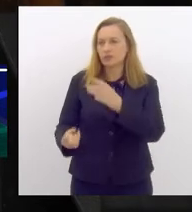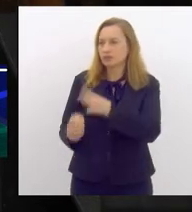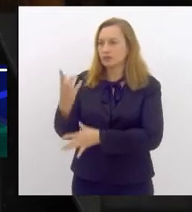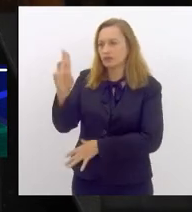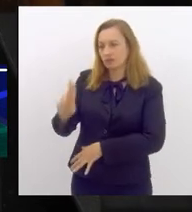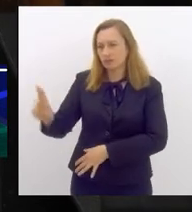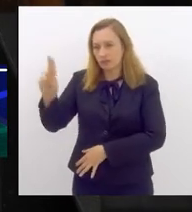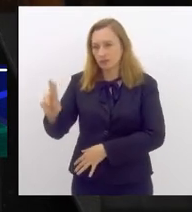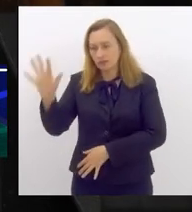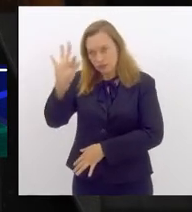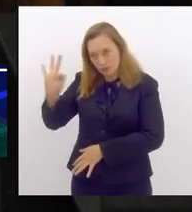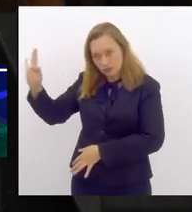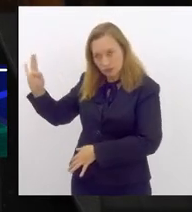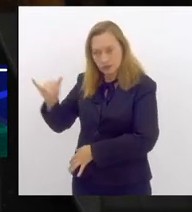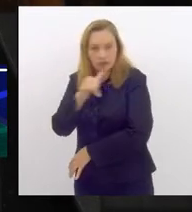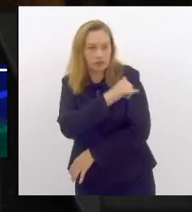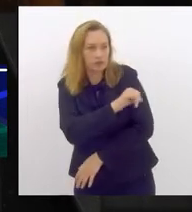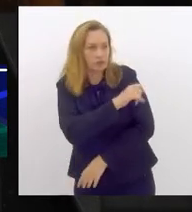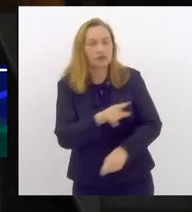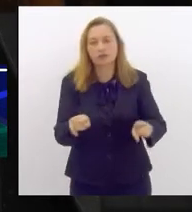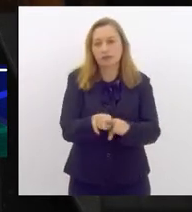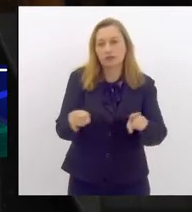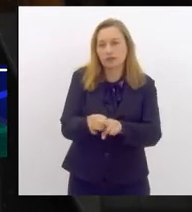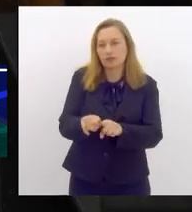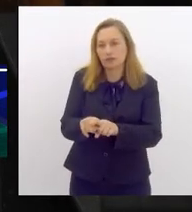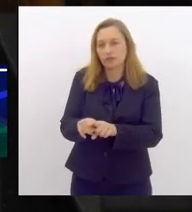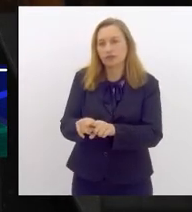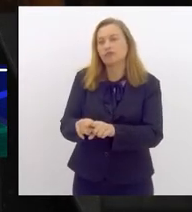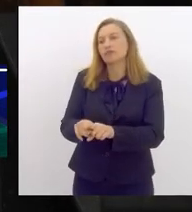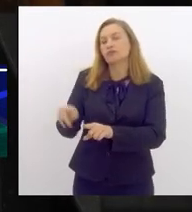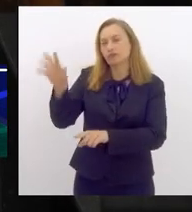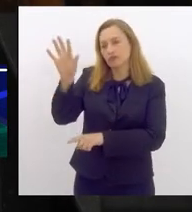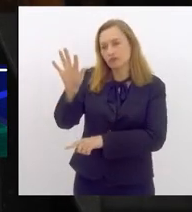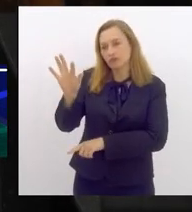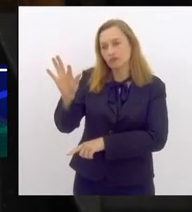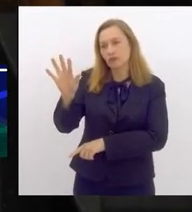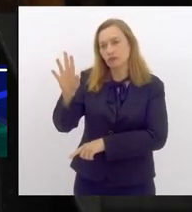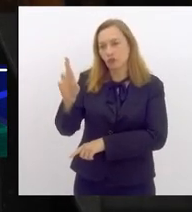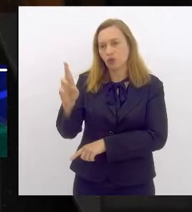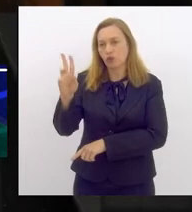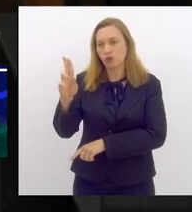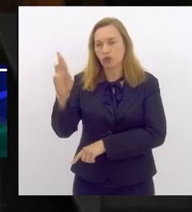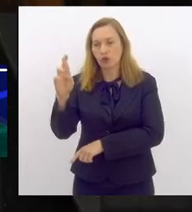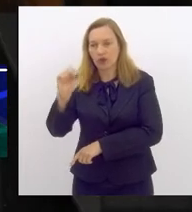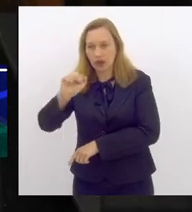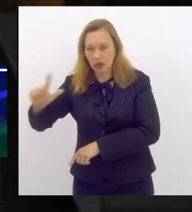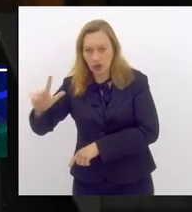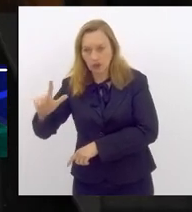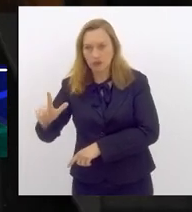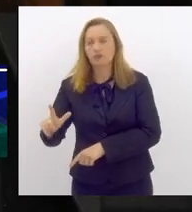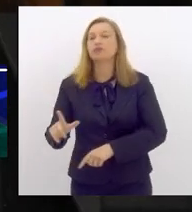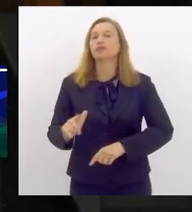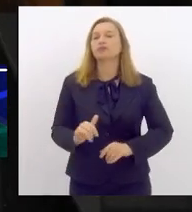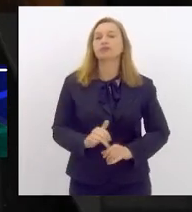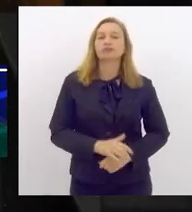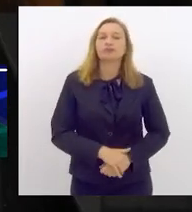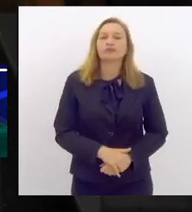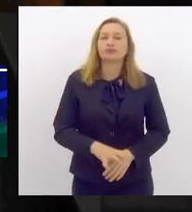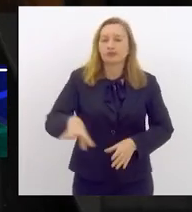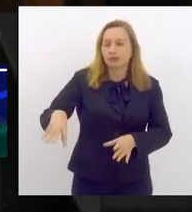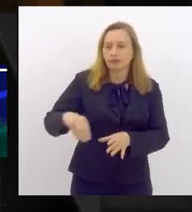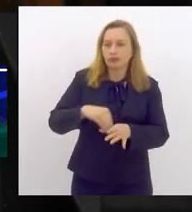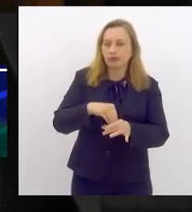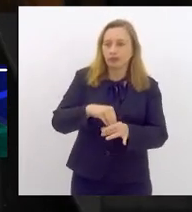e pela universidade rural e o seu solo banco de dados Incluindo aí